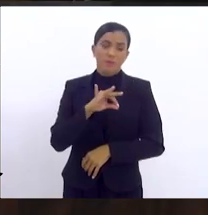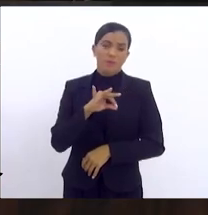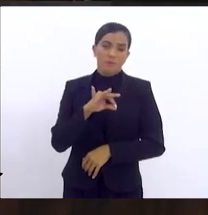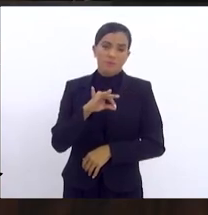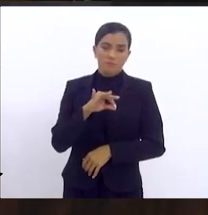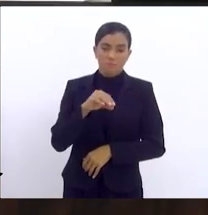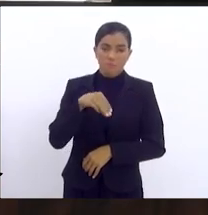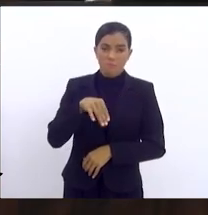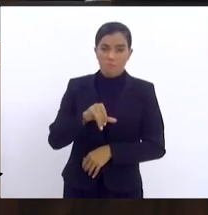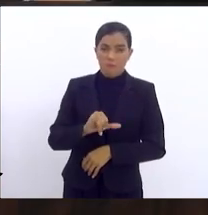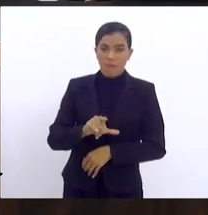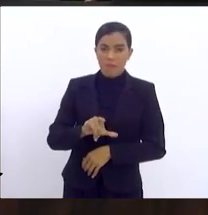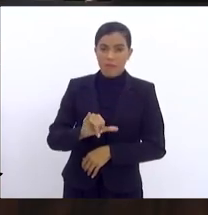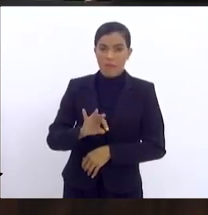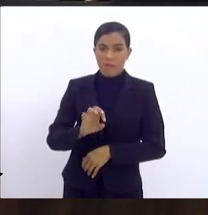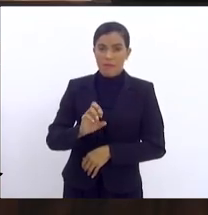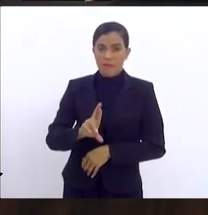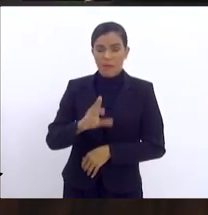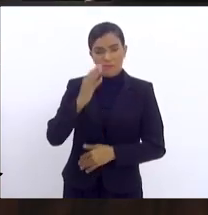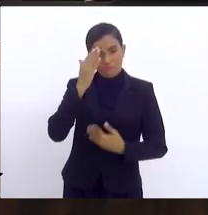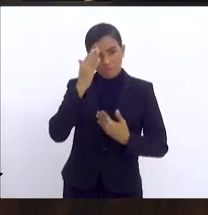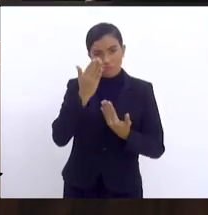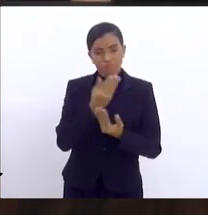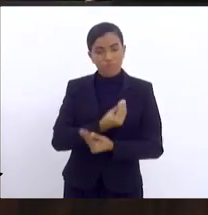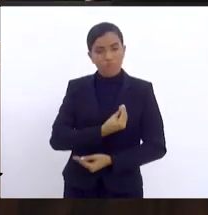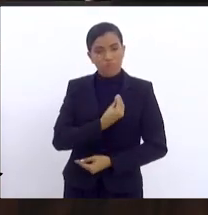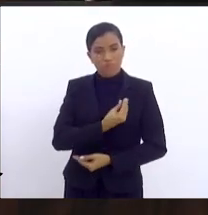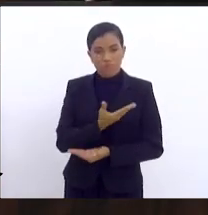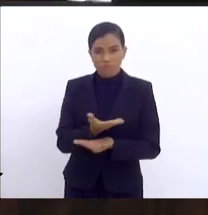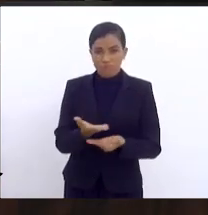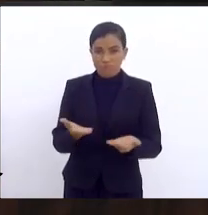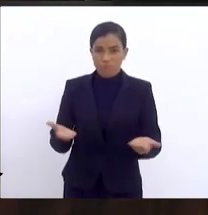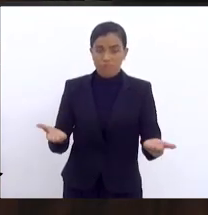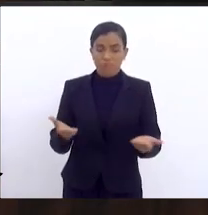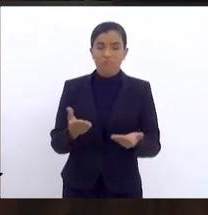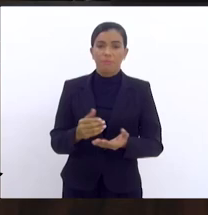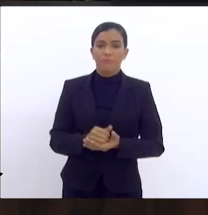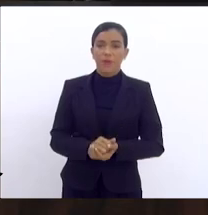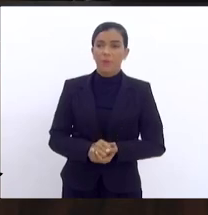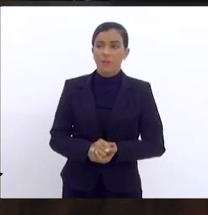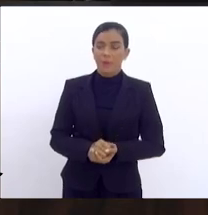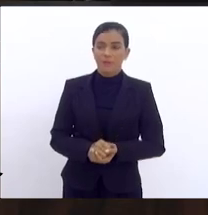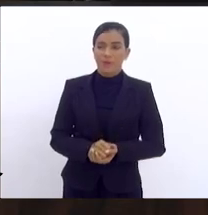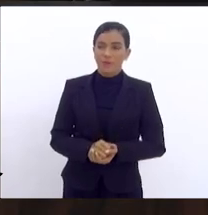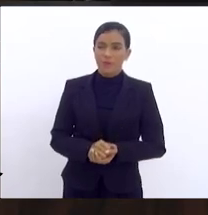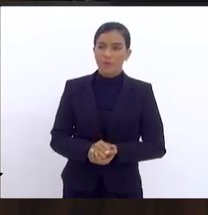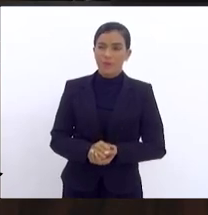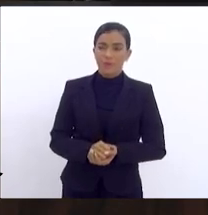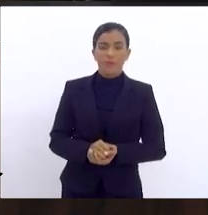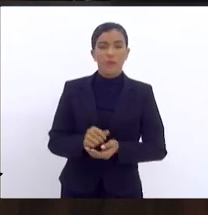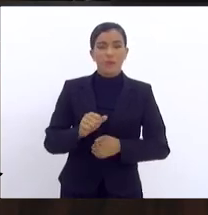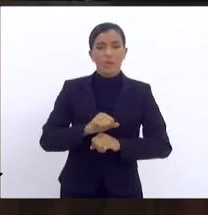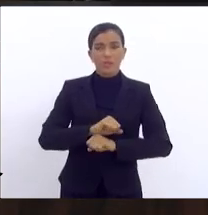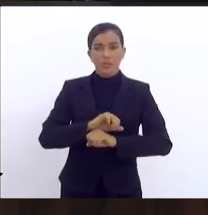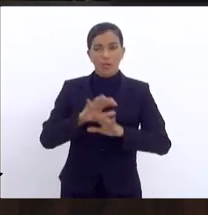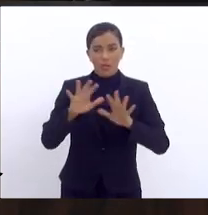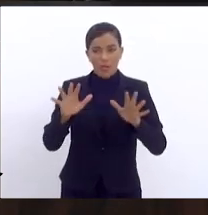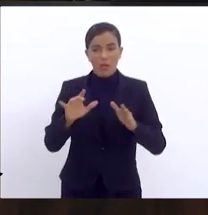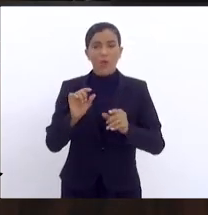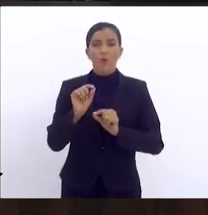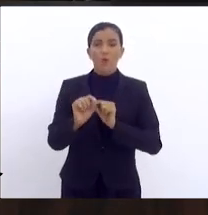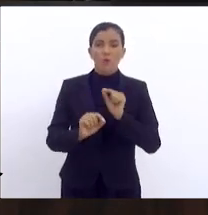pela presença de todos os senhores e no início desta audiência pública eu gostaria de deixar claro como tem sido